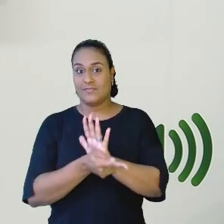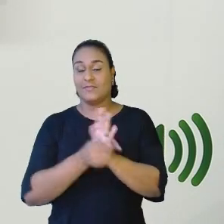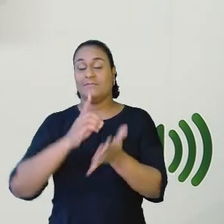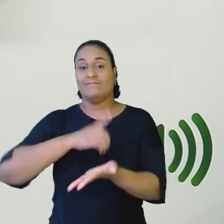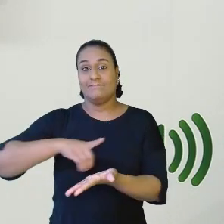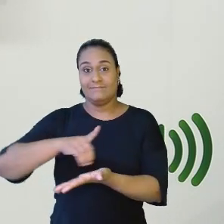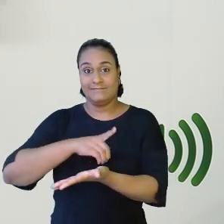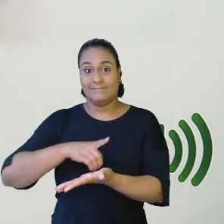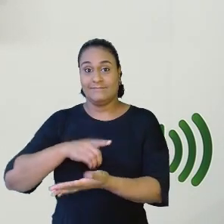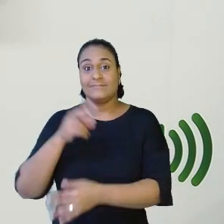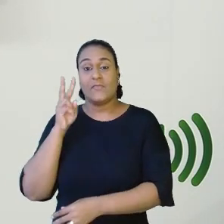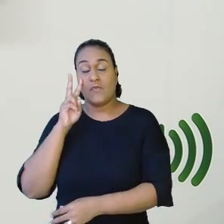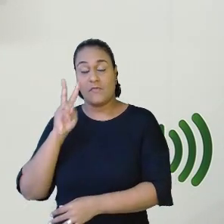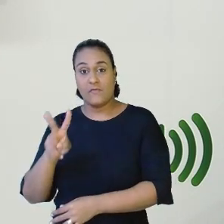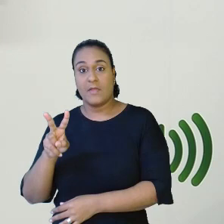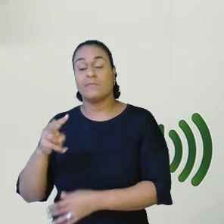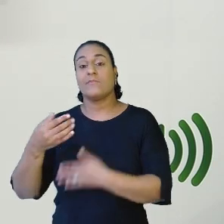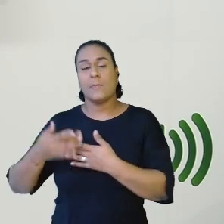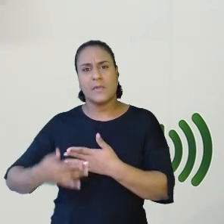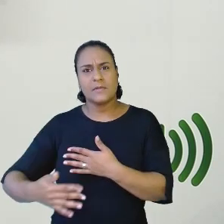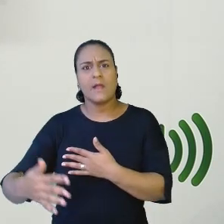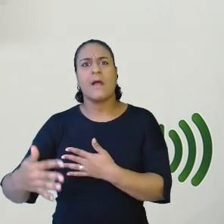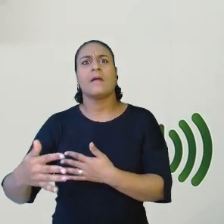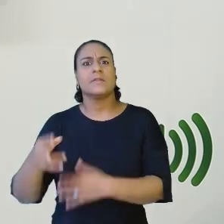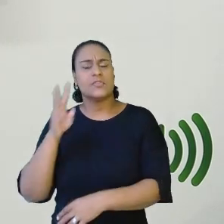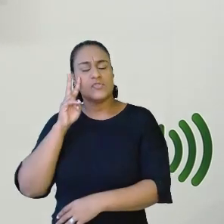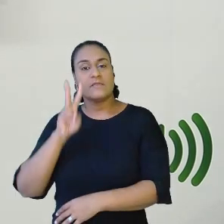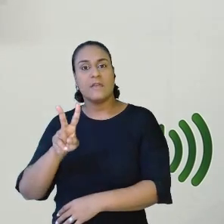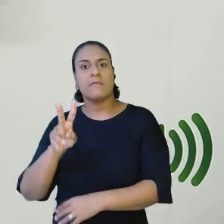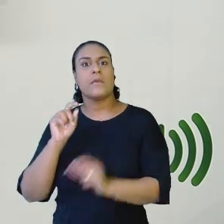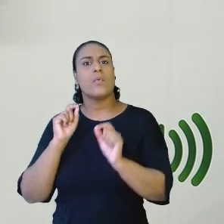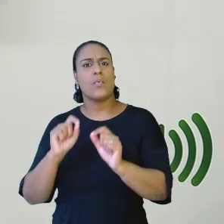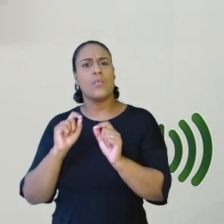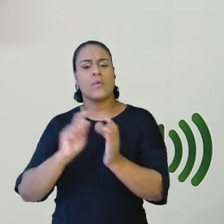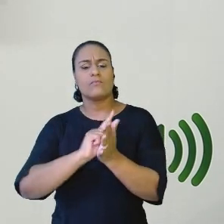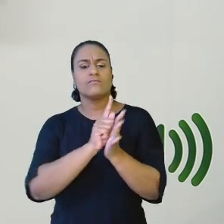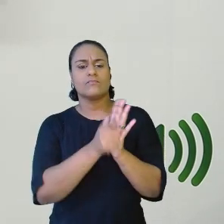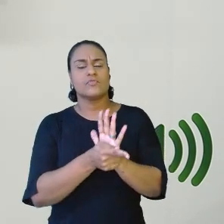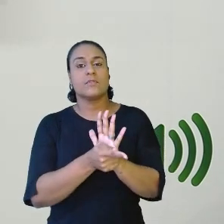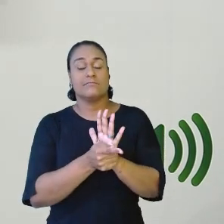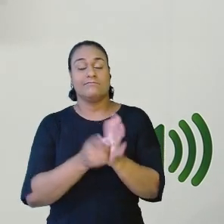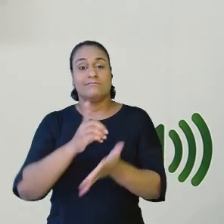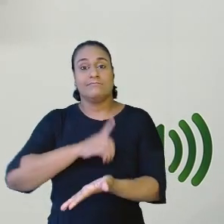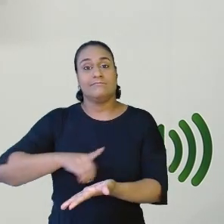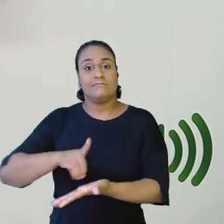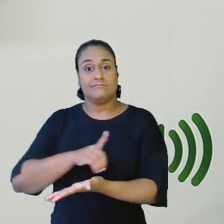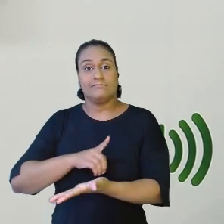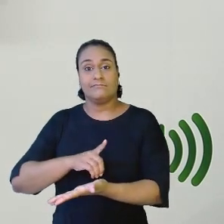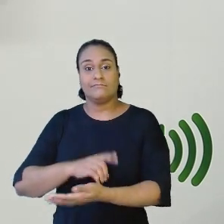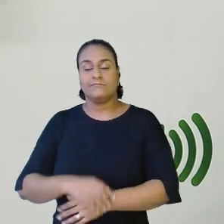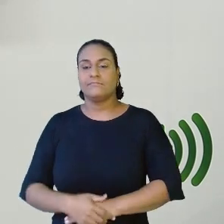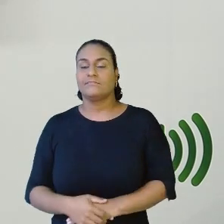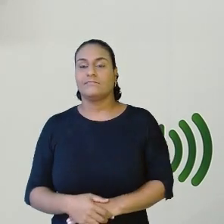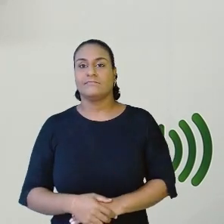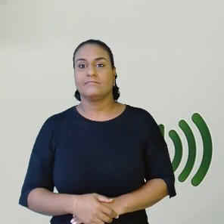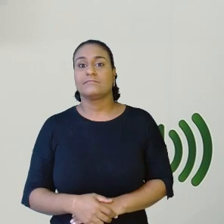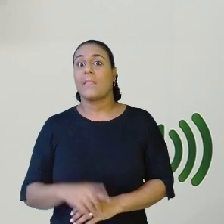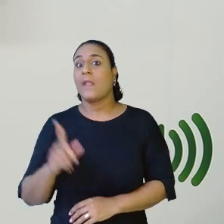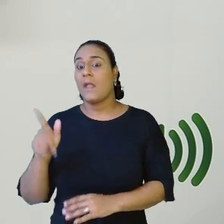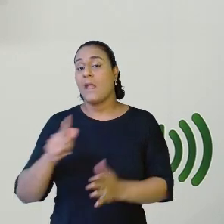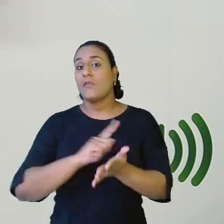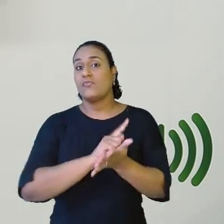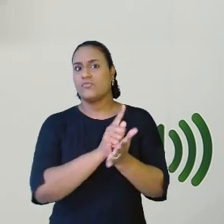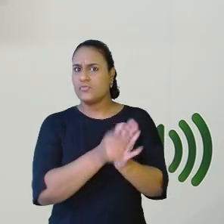gente vai ver agora no decorrer da aula. Por quê? O que é um gênero digital? O gênero digital é um